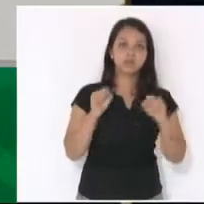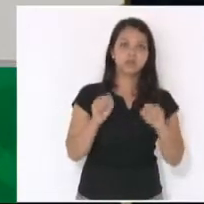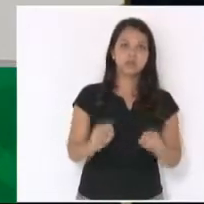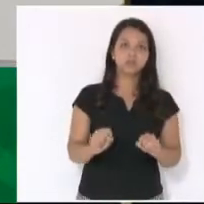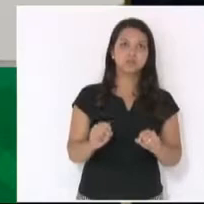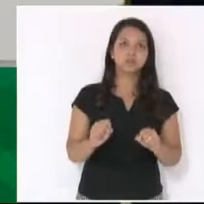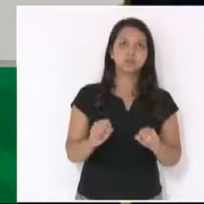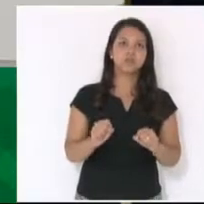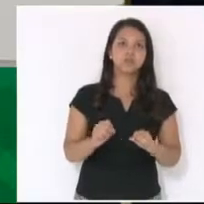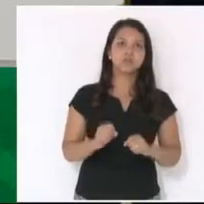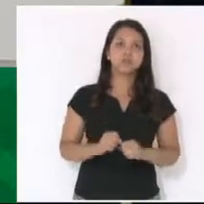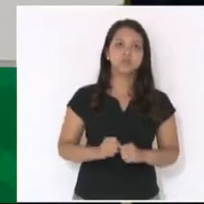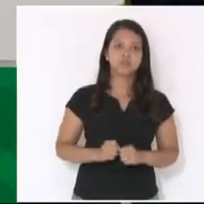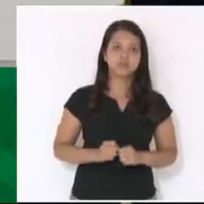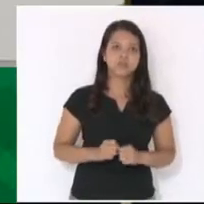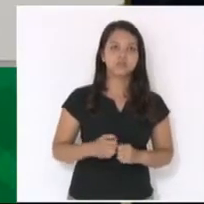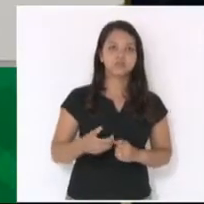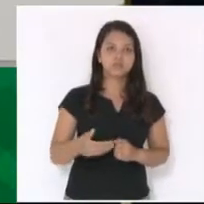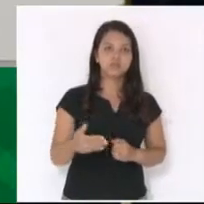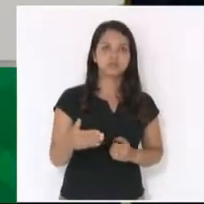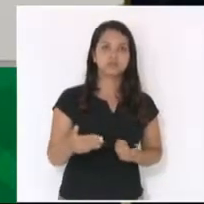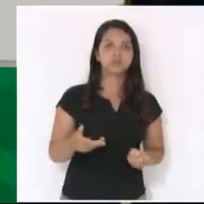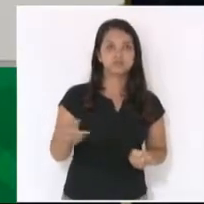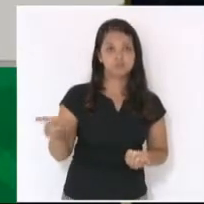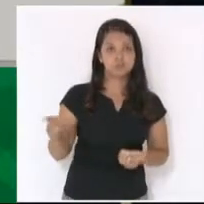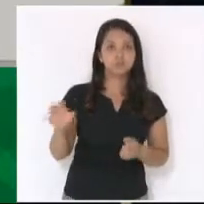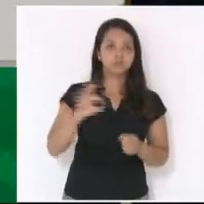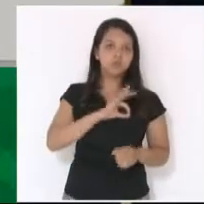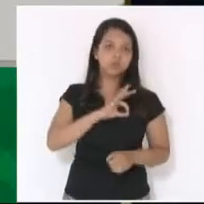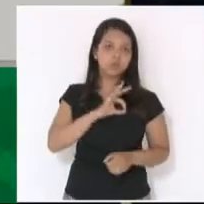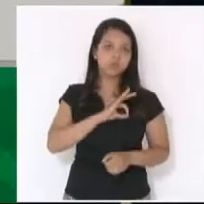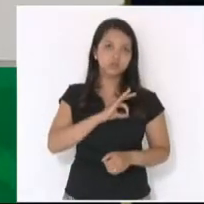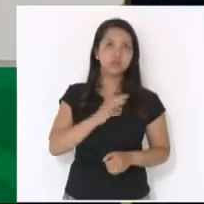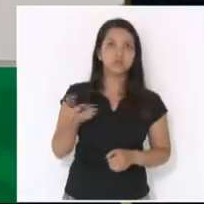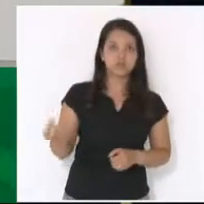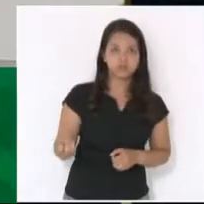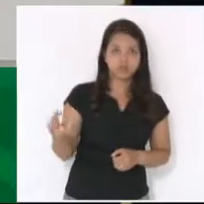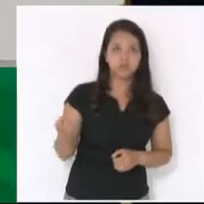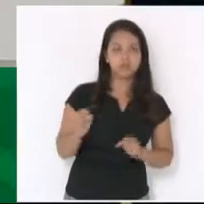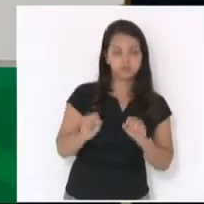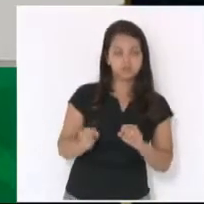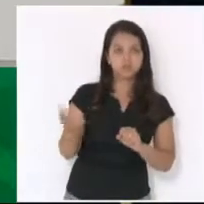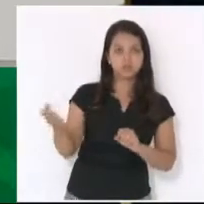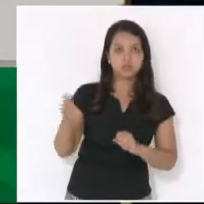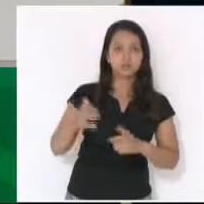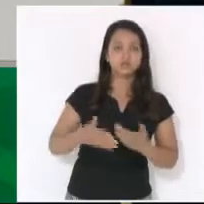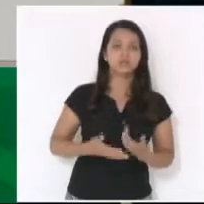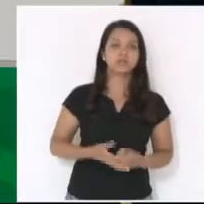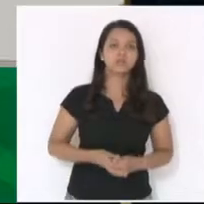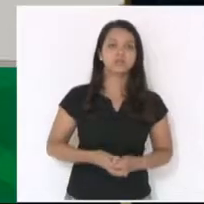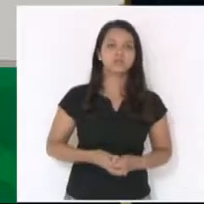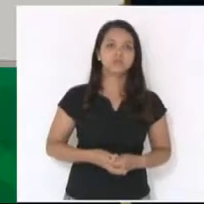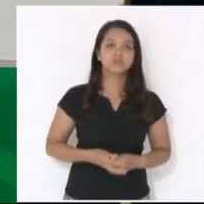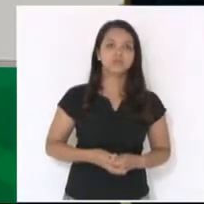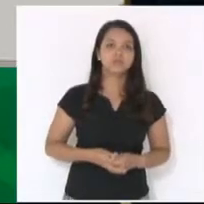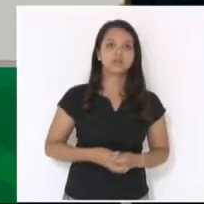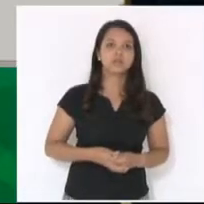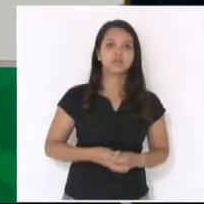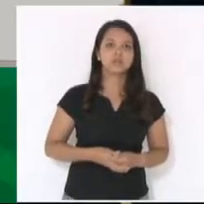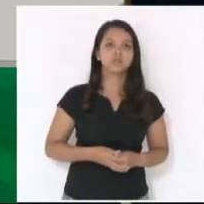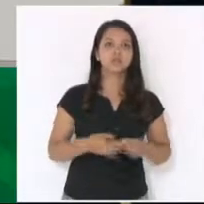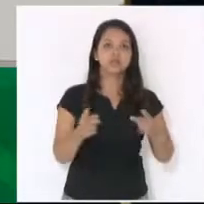sim ser realizados pelos policiais aposentados a segunda